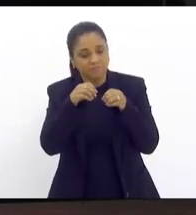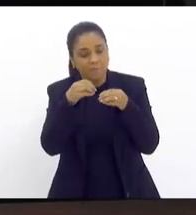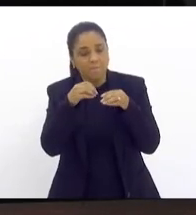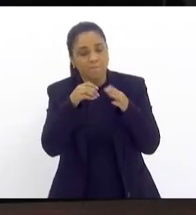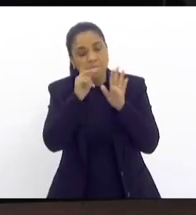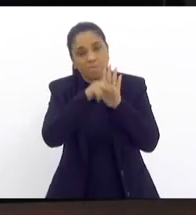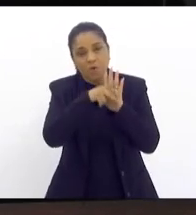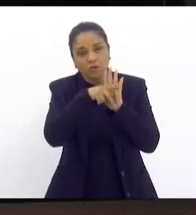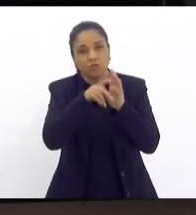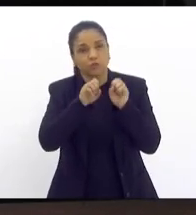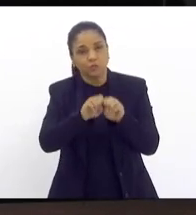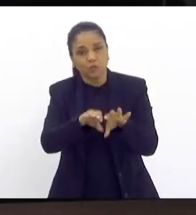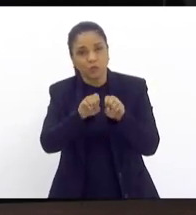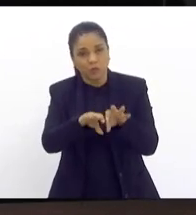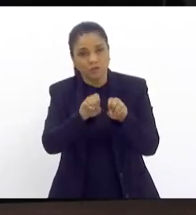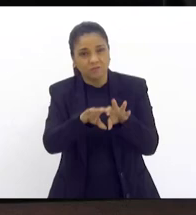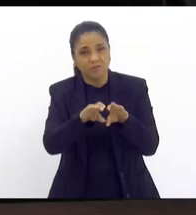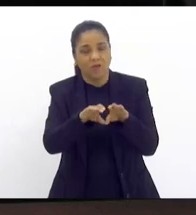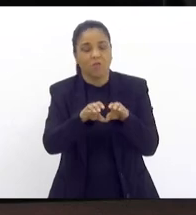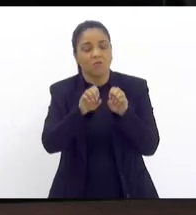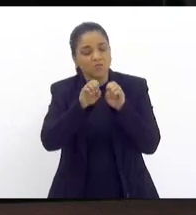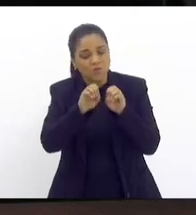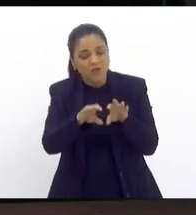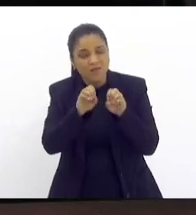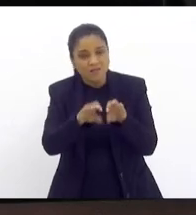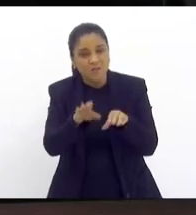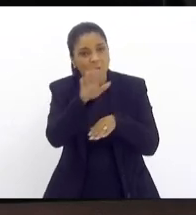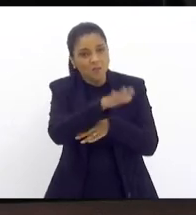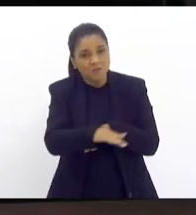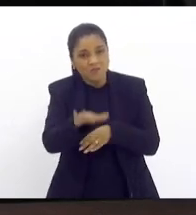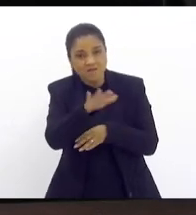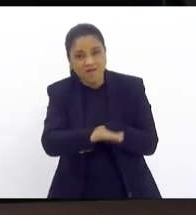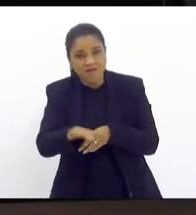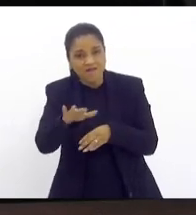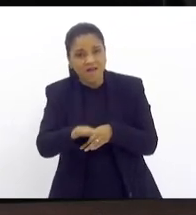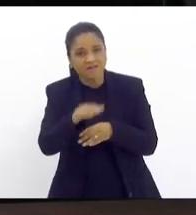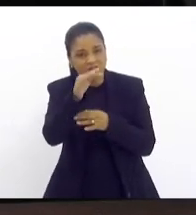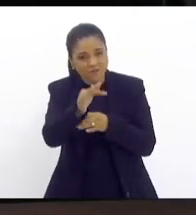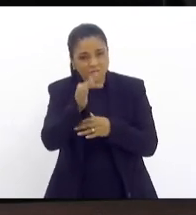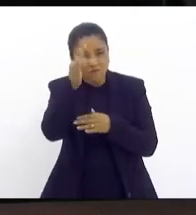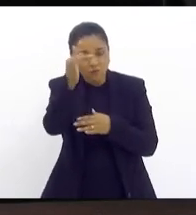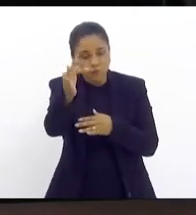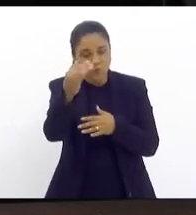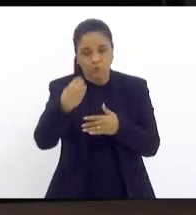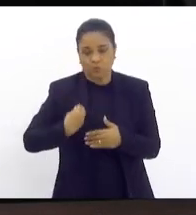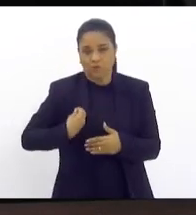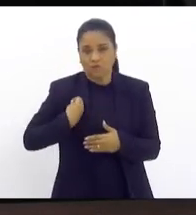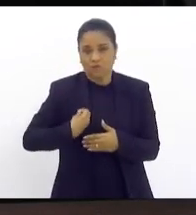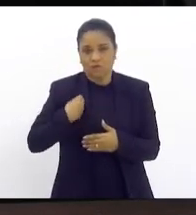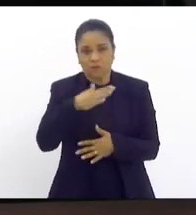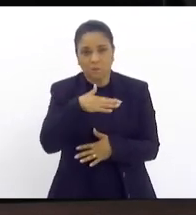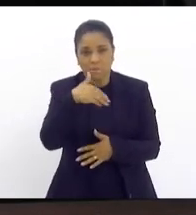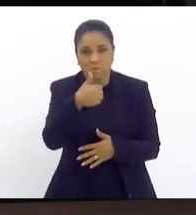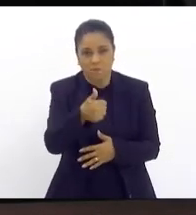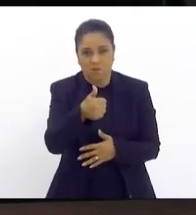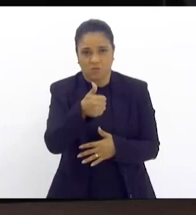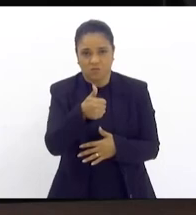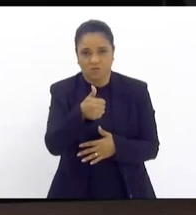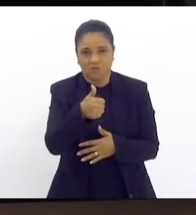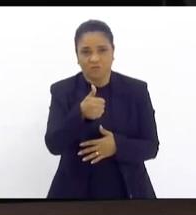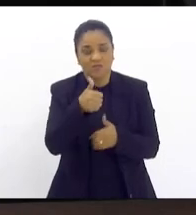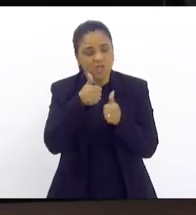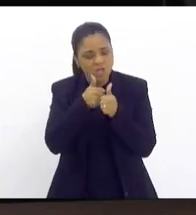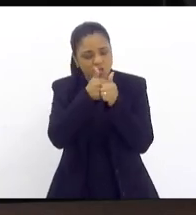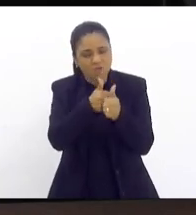para essas crianças uma educação que os prepare para a vida e que tenhamos também um